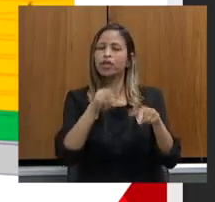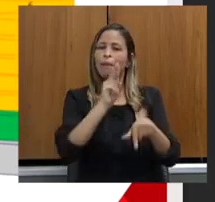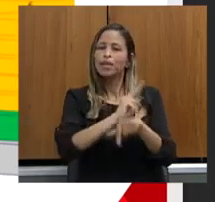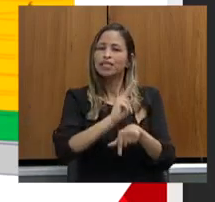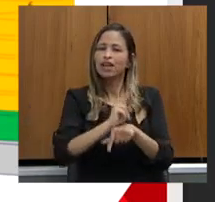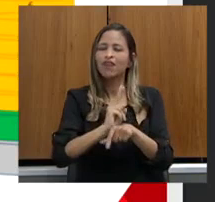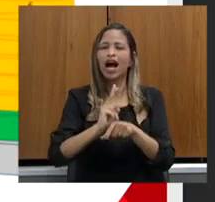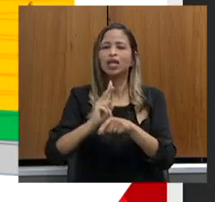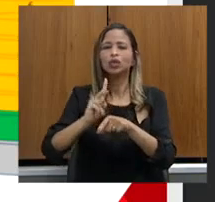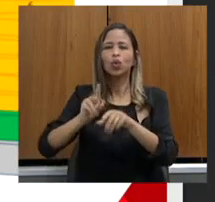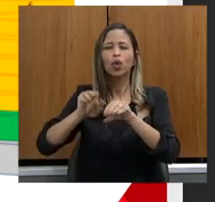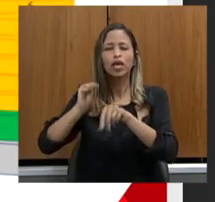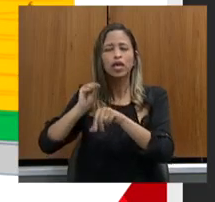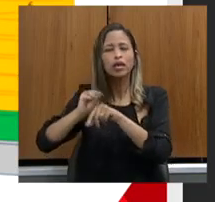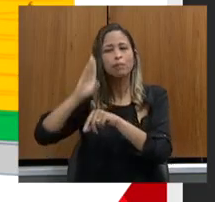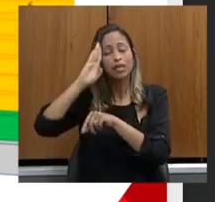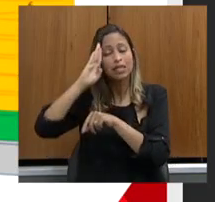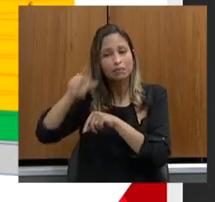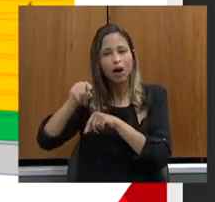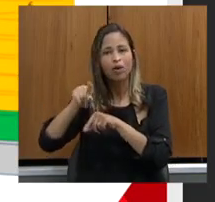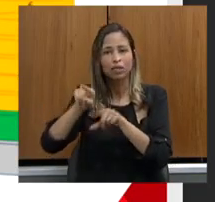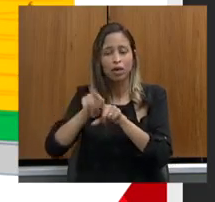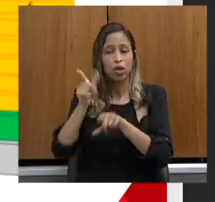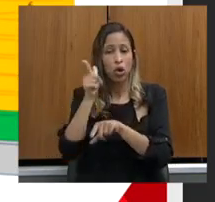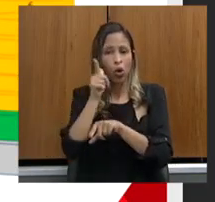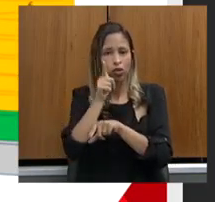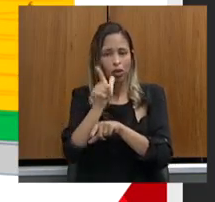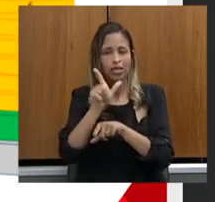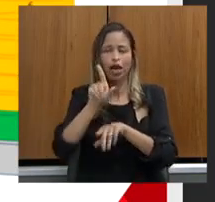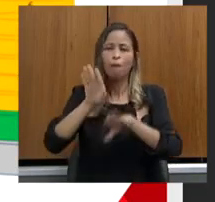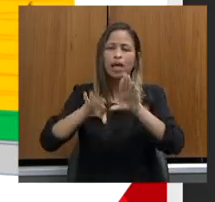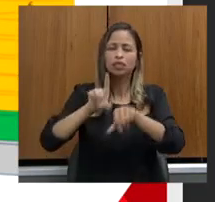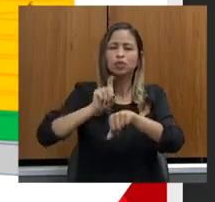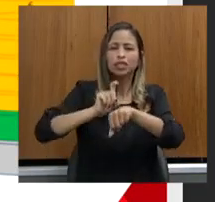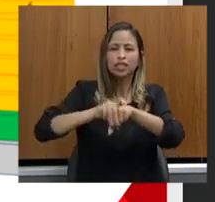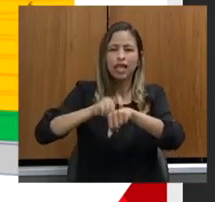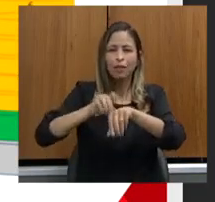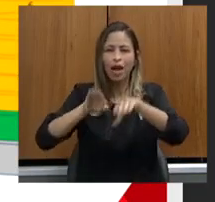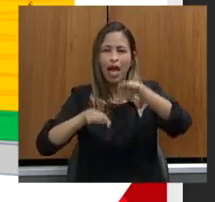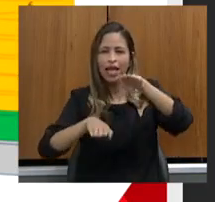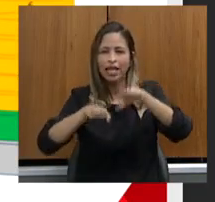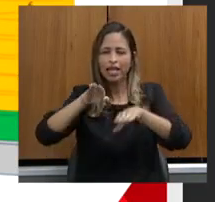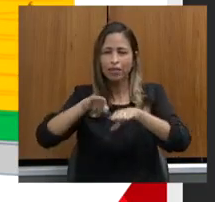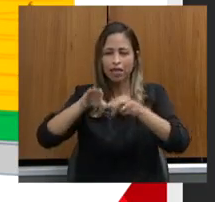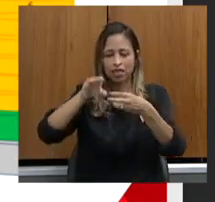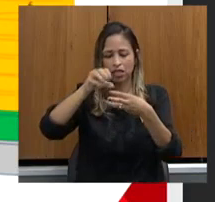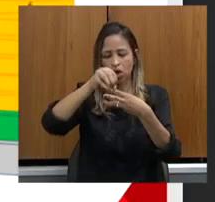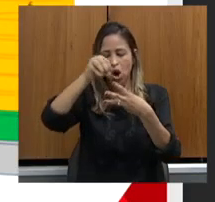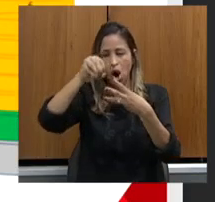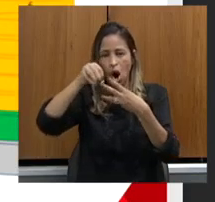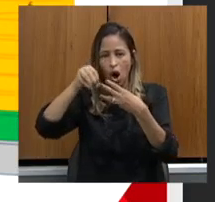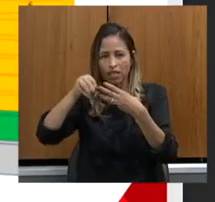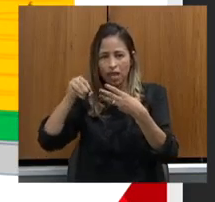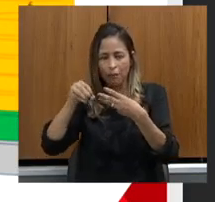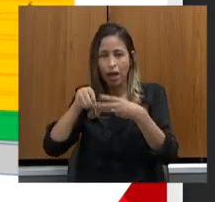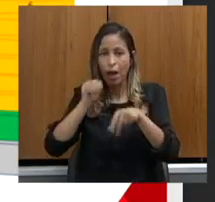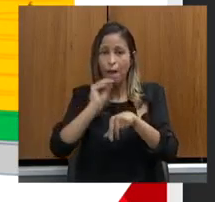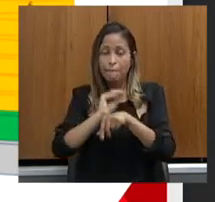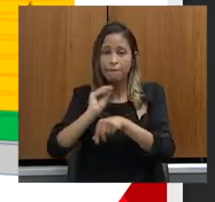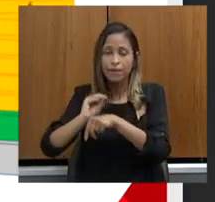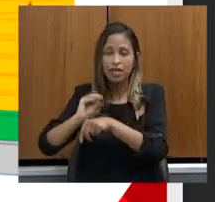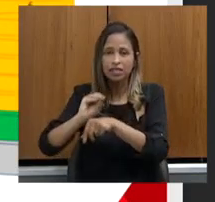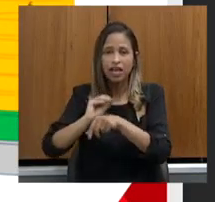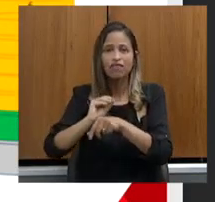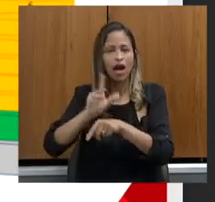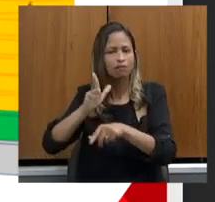preservados priorizados E com isso a gente consegue ao mesmo tempo ter equilíbrio orçamentário mas preservar e mais